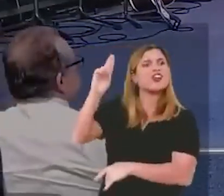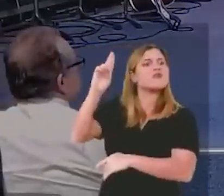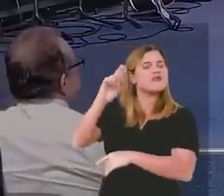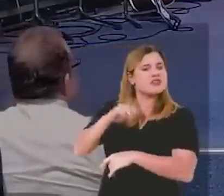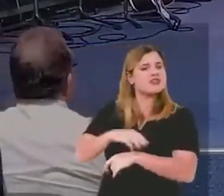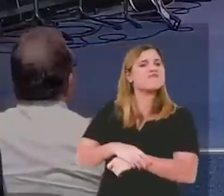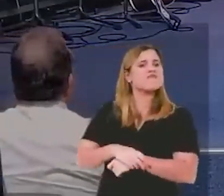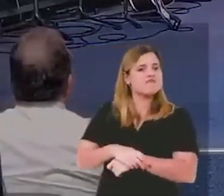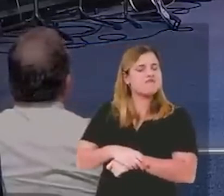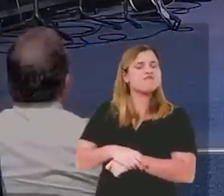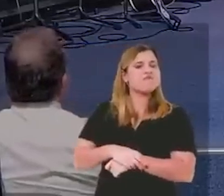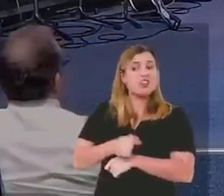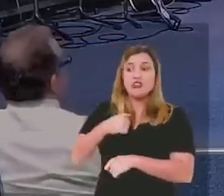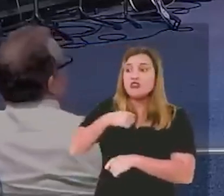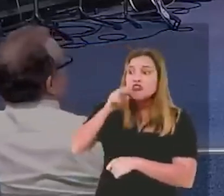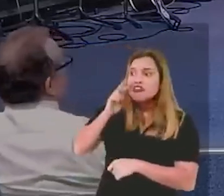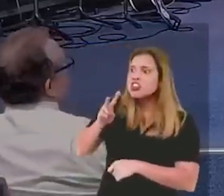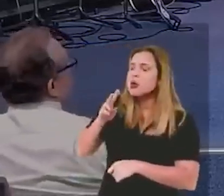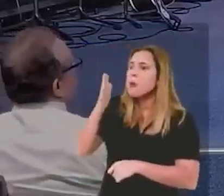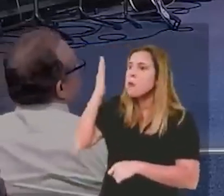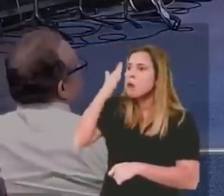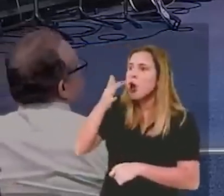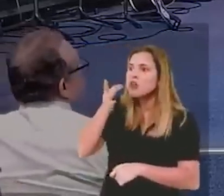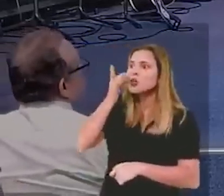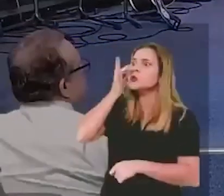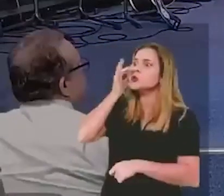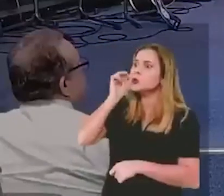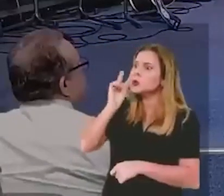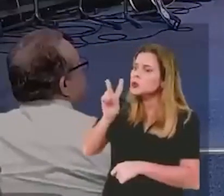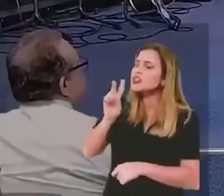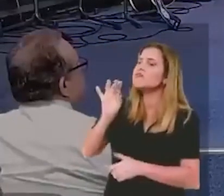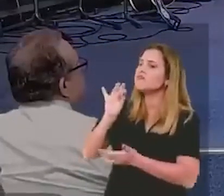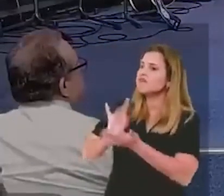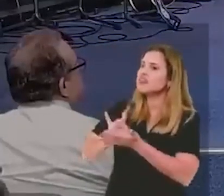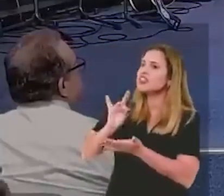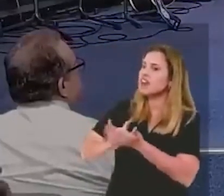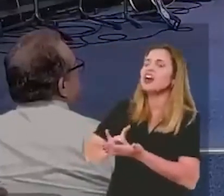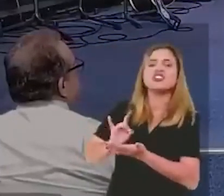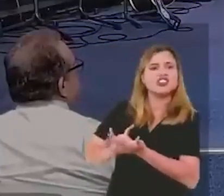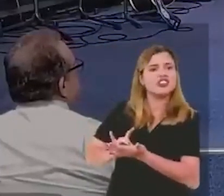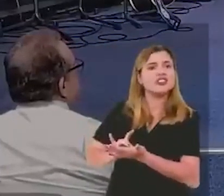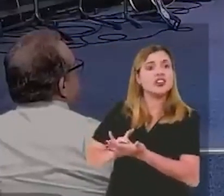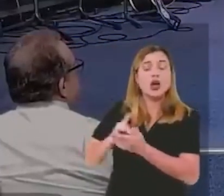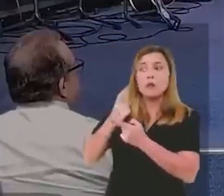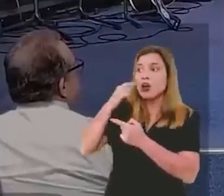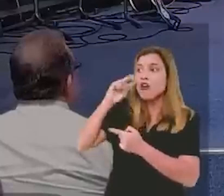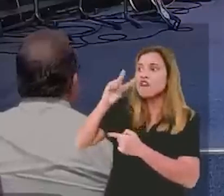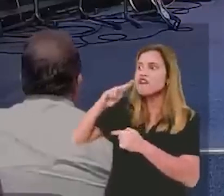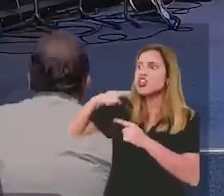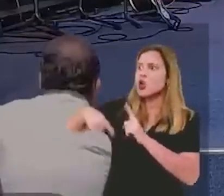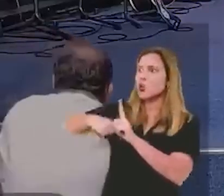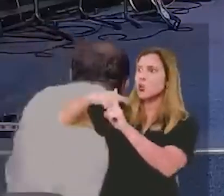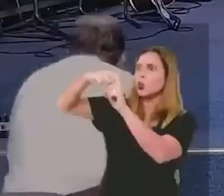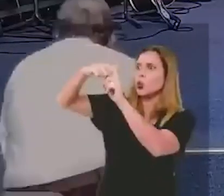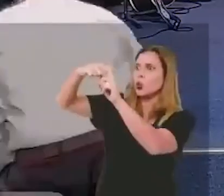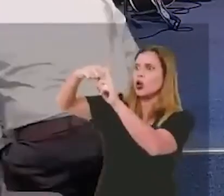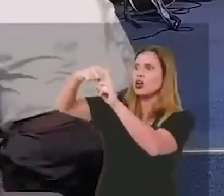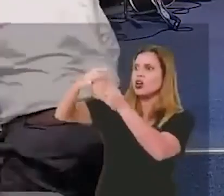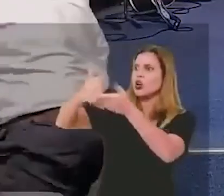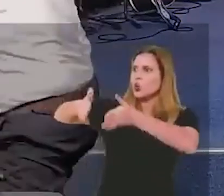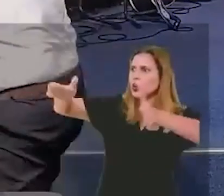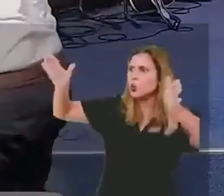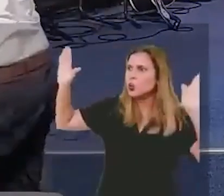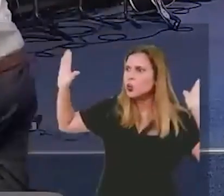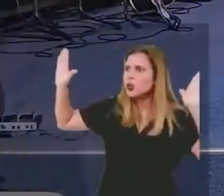Deus, como é a santidade, a justiça, a misericórdia. Glória é um termo teológico que significa